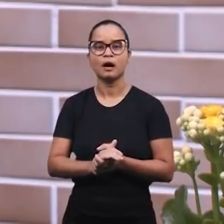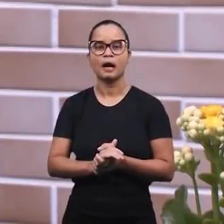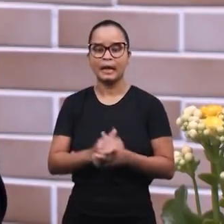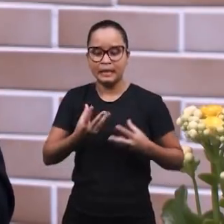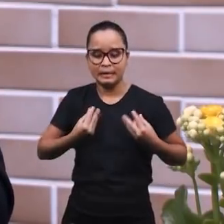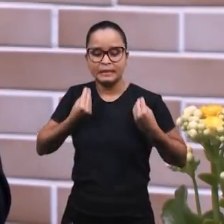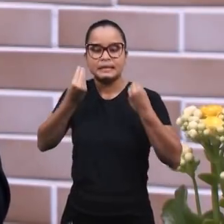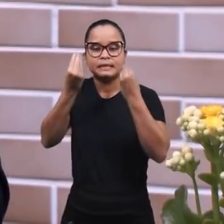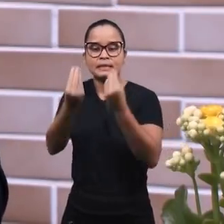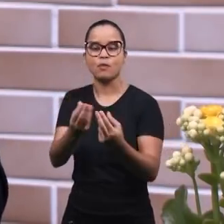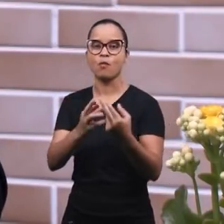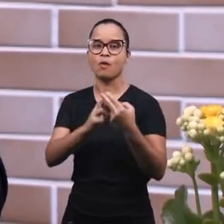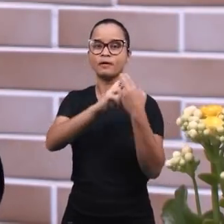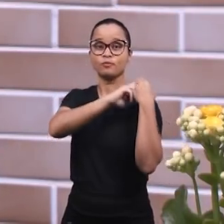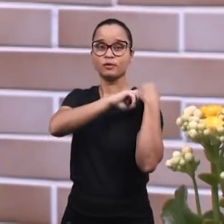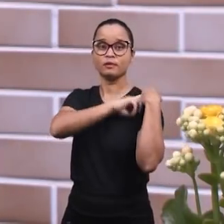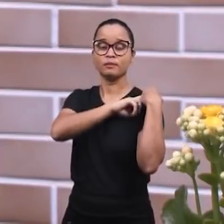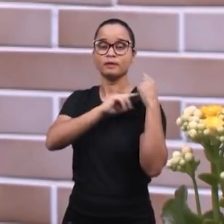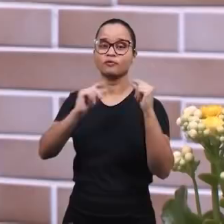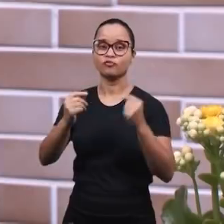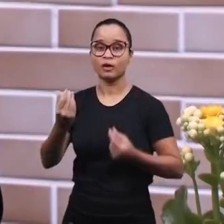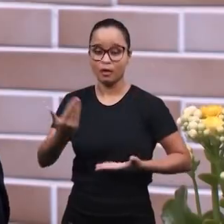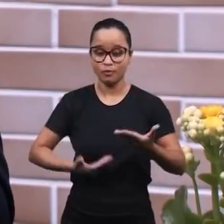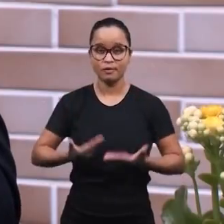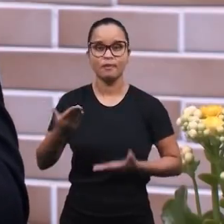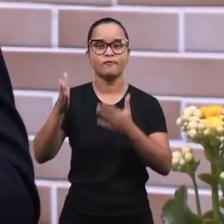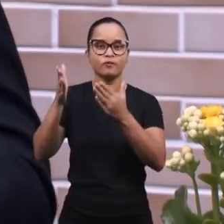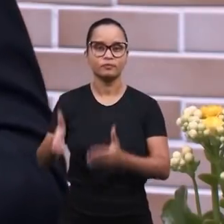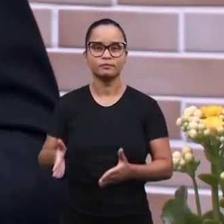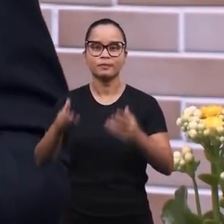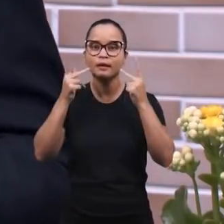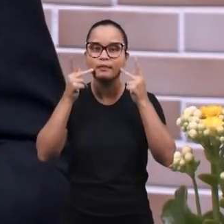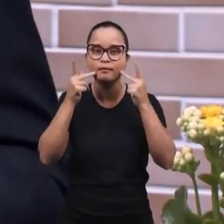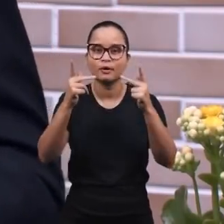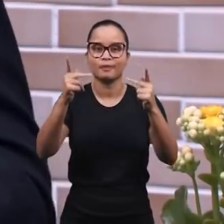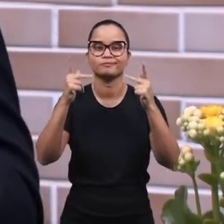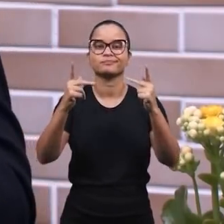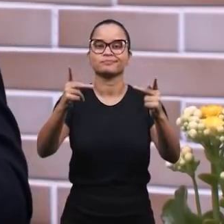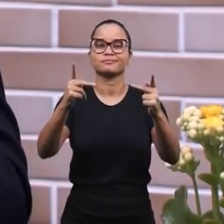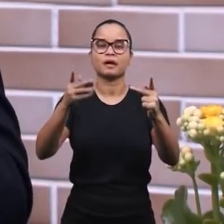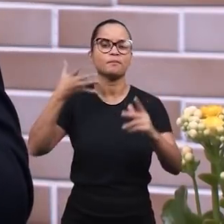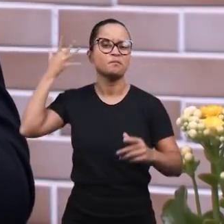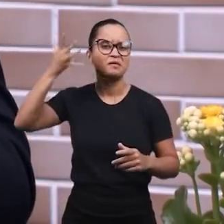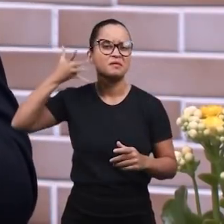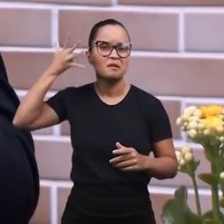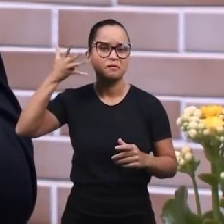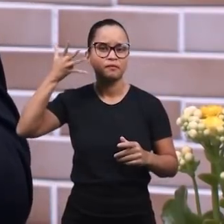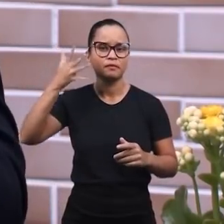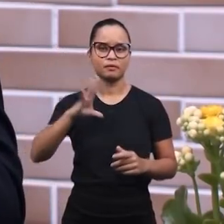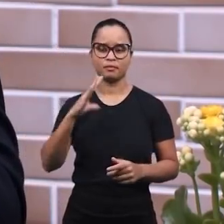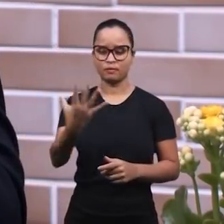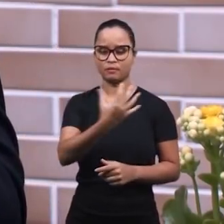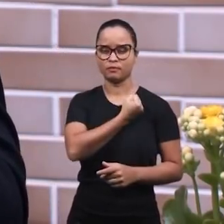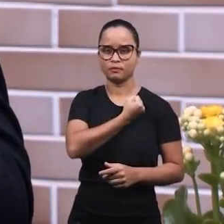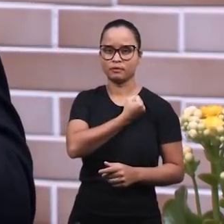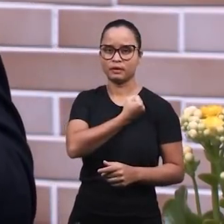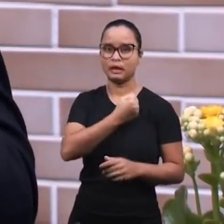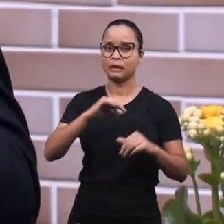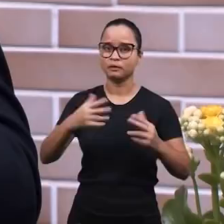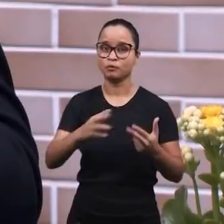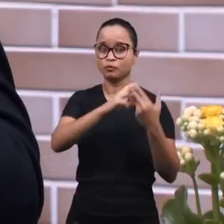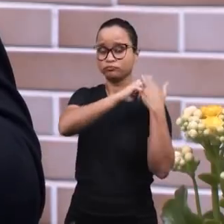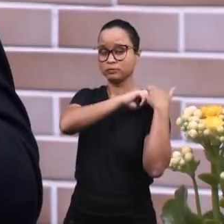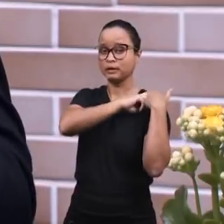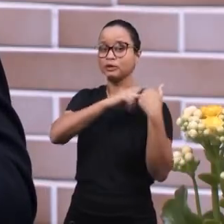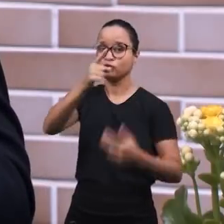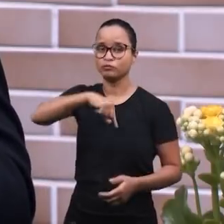a responsabilidade de continuar a pregar a mensagem da salvação. É uma missão que nos foi